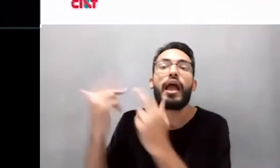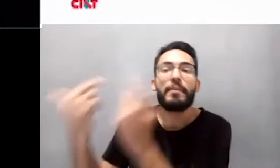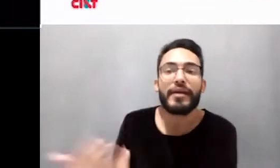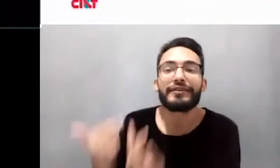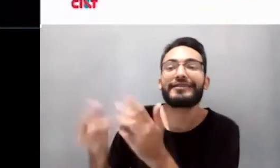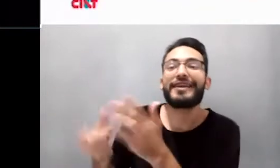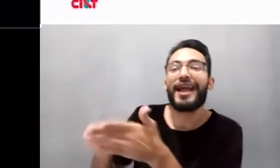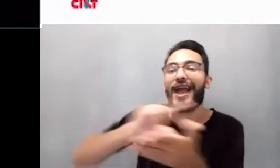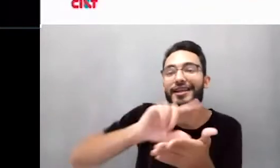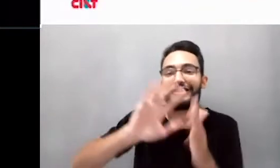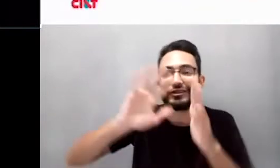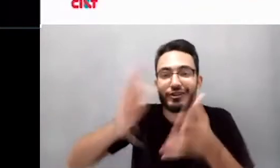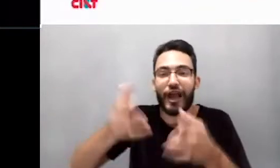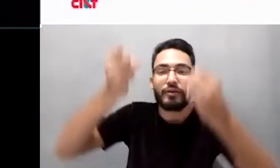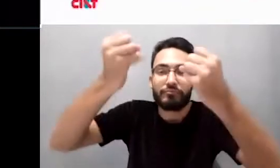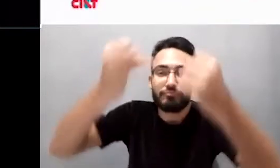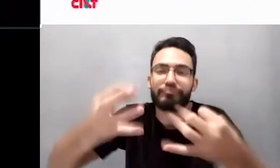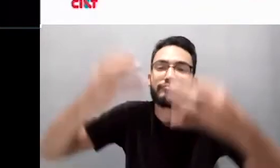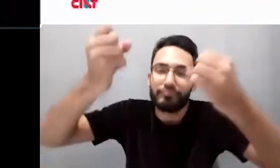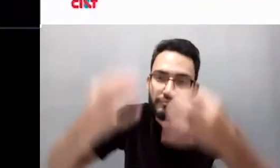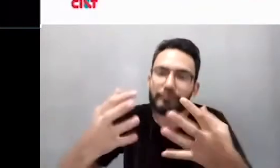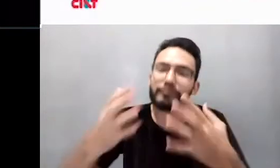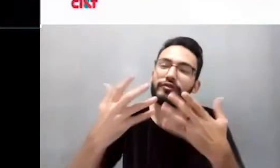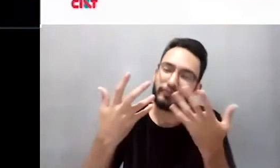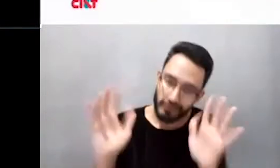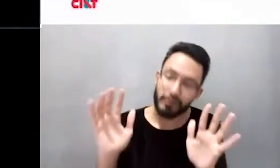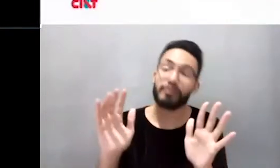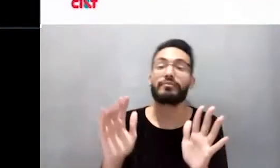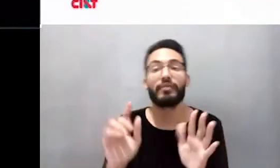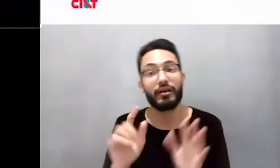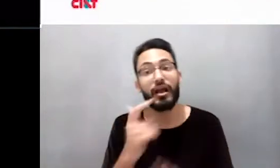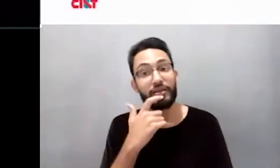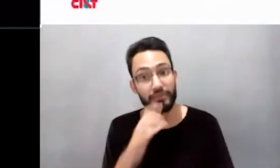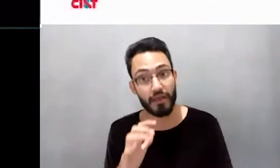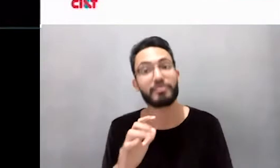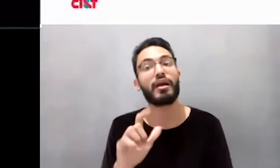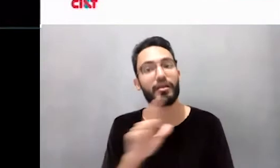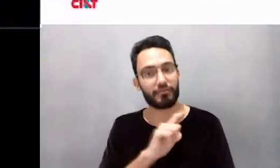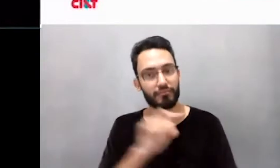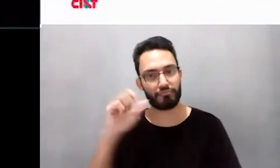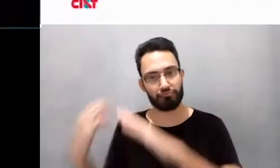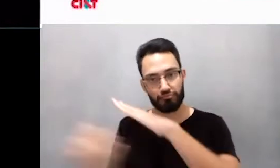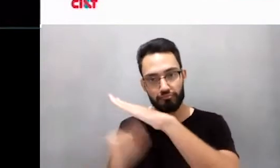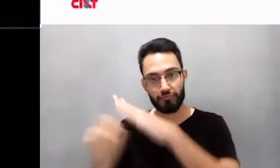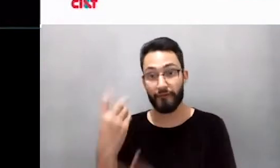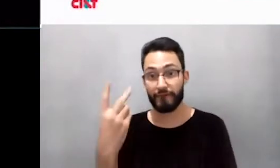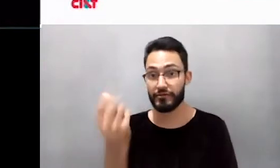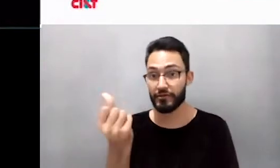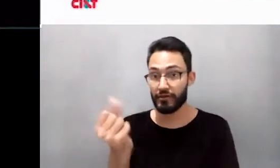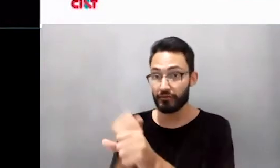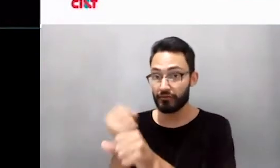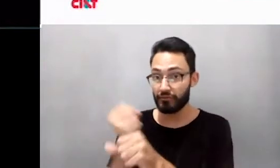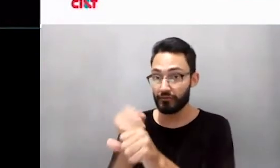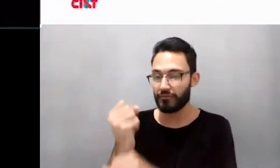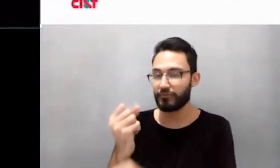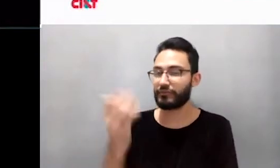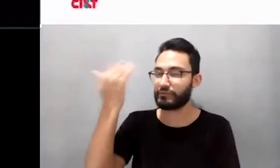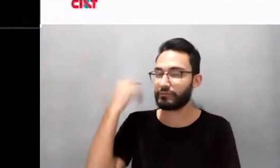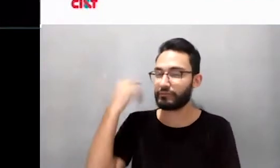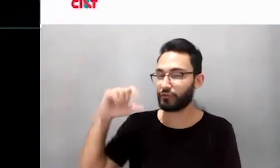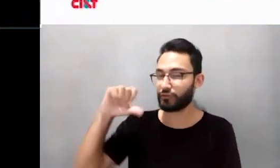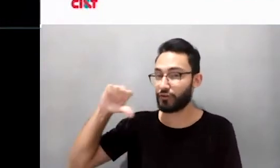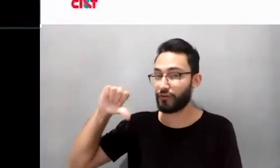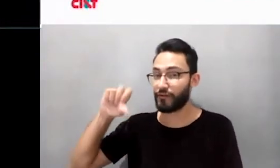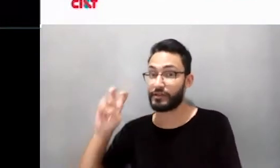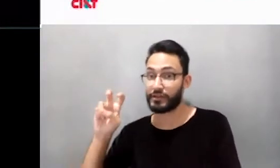foi falado antes, mas aceitei uma empresa que existe há 26 anos. Ela nasceu em 1995